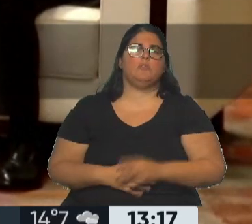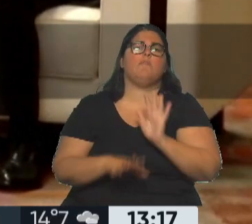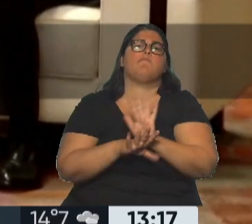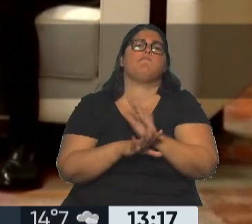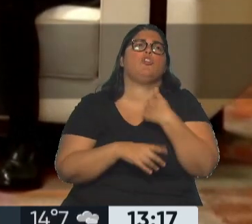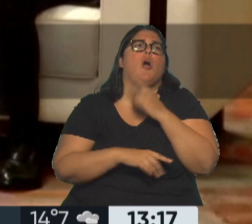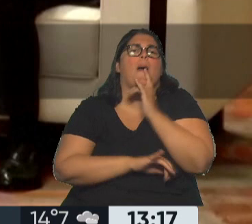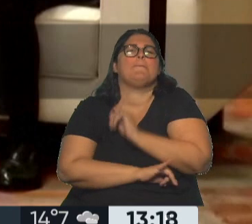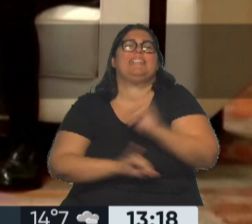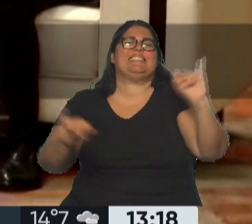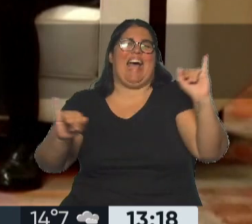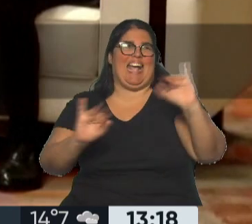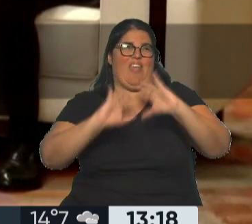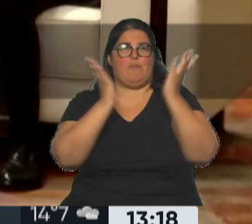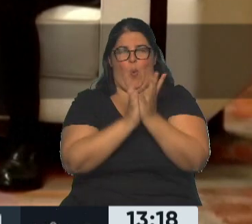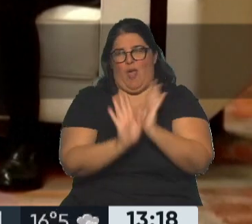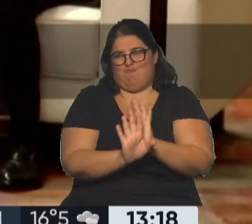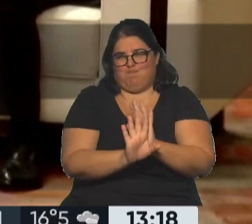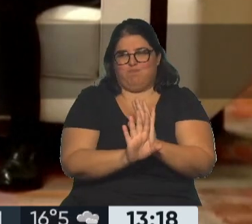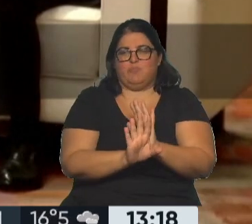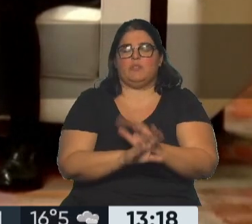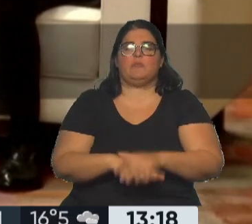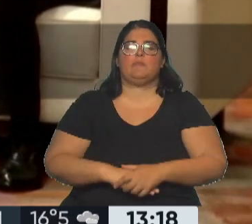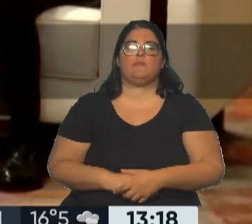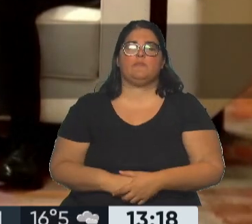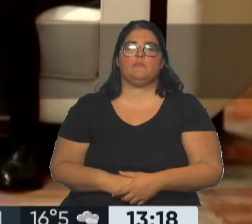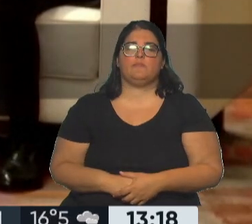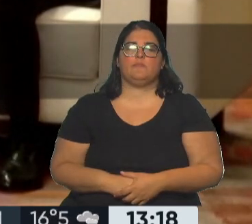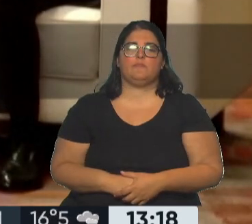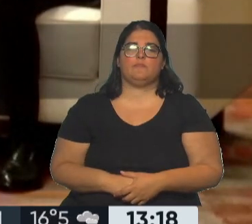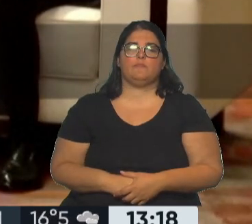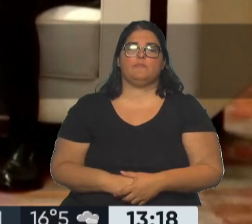nós estávamos dizendo ao mundo